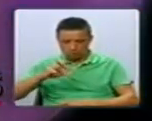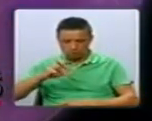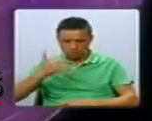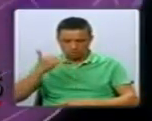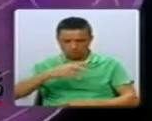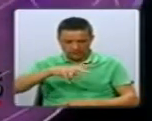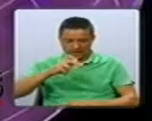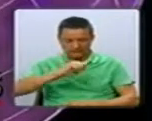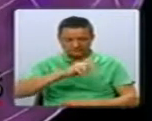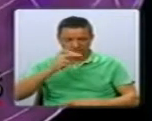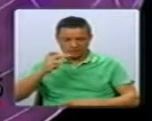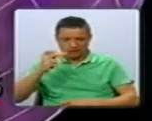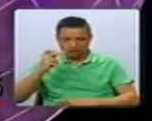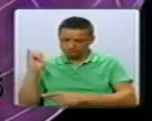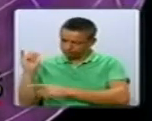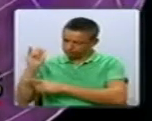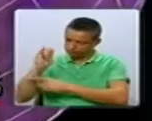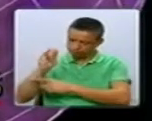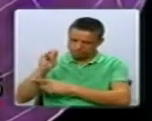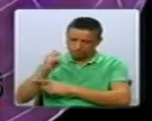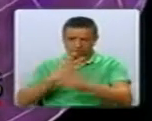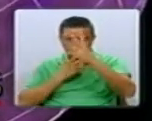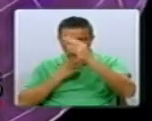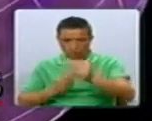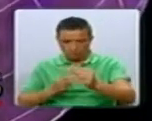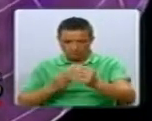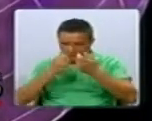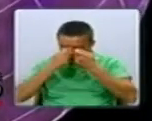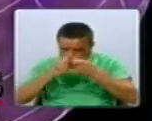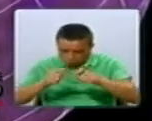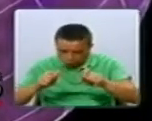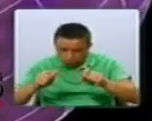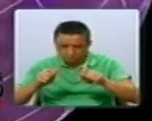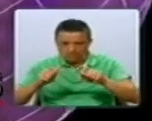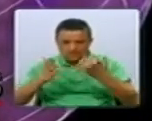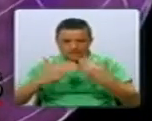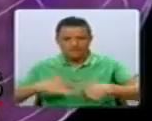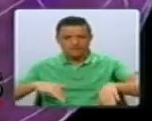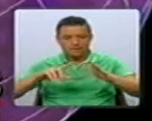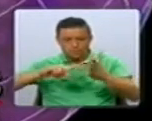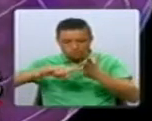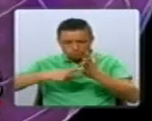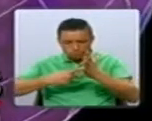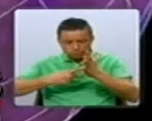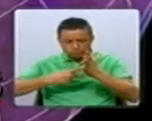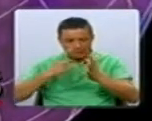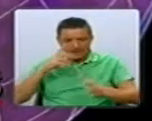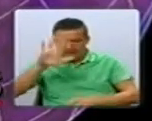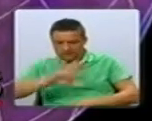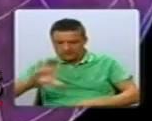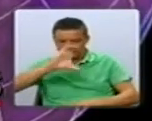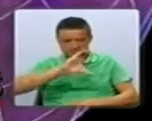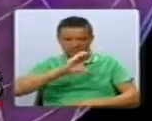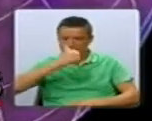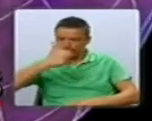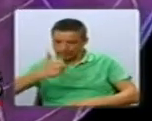NASA sobrevoa o lado oculto da Lua e conseguiu registar aquele ponto que nos aparece nesta imagem como CB. Aquilo não